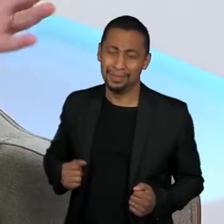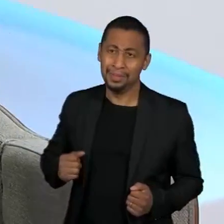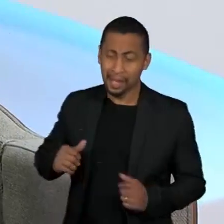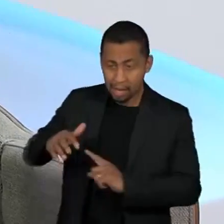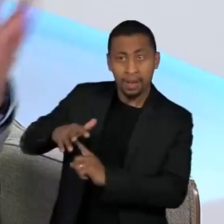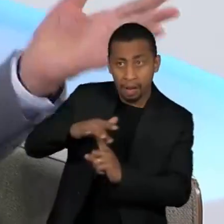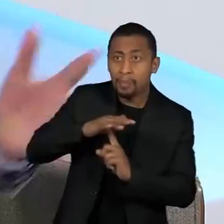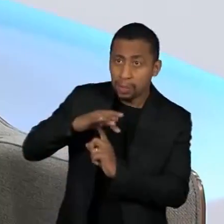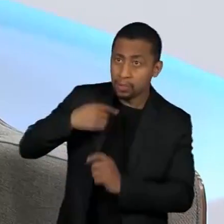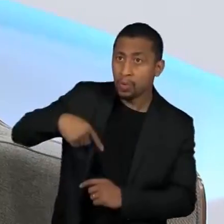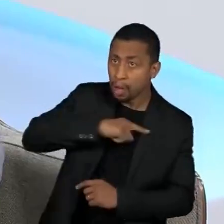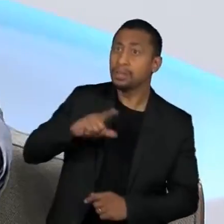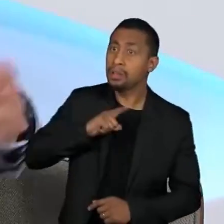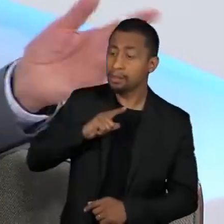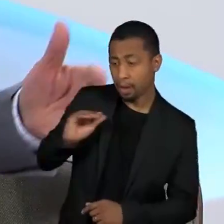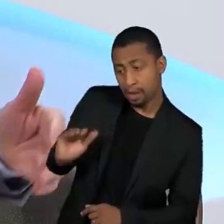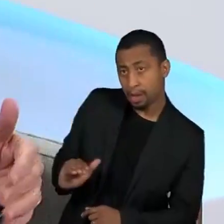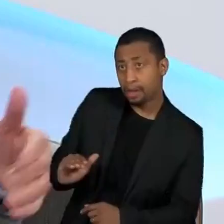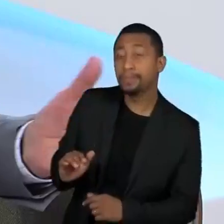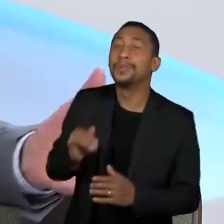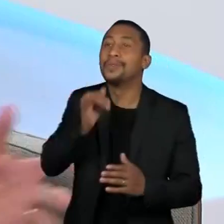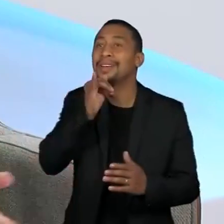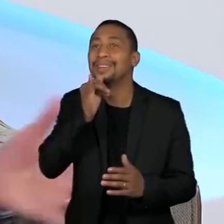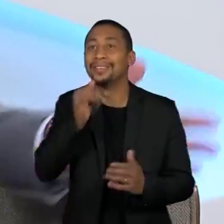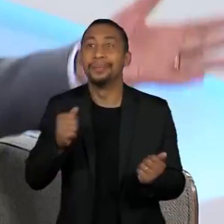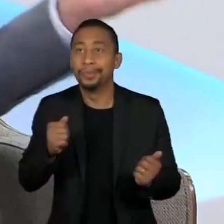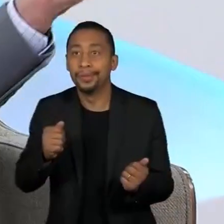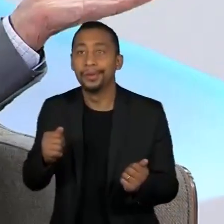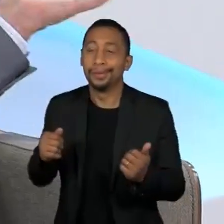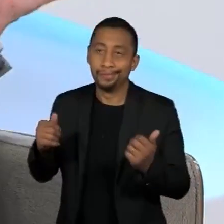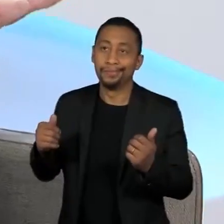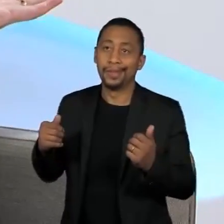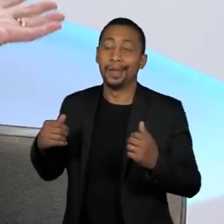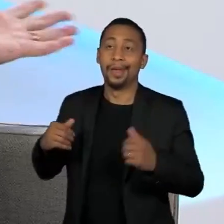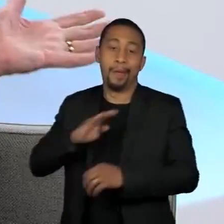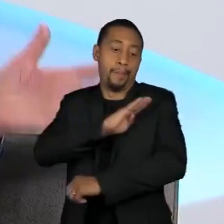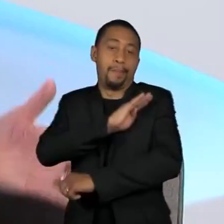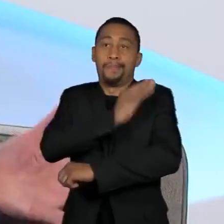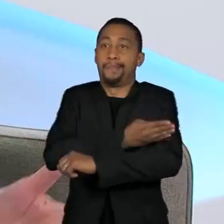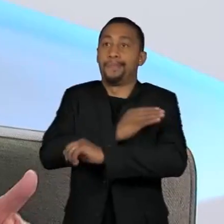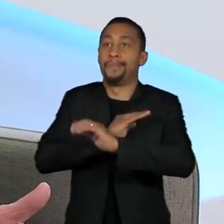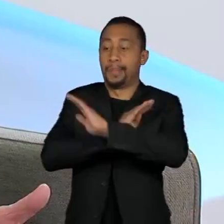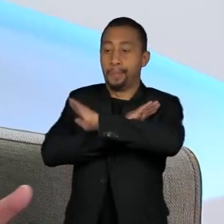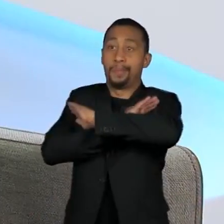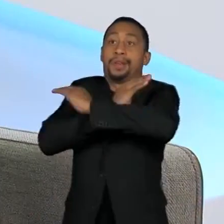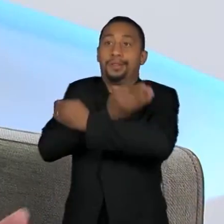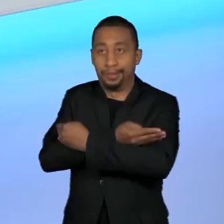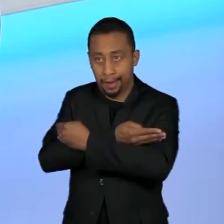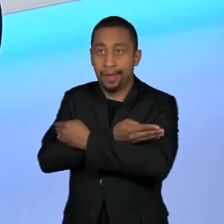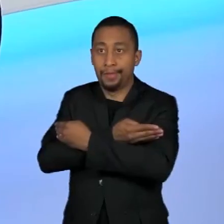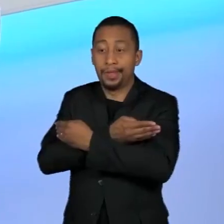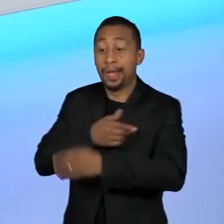não pode Branca de Neve e os Sete Homens de pequeno porte ora pô pelo amor de Deus